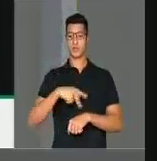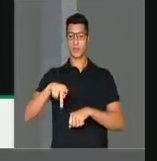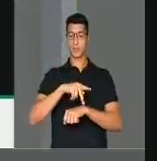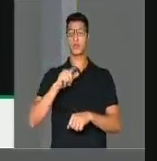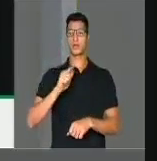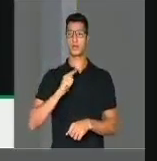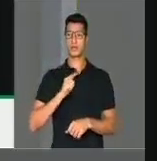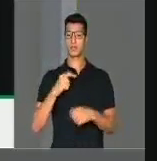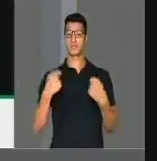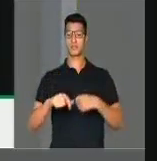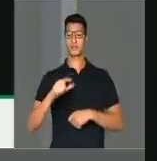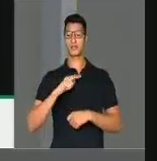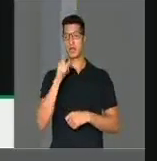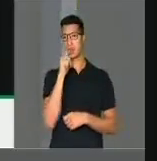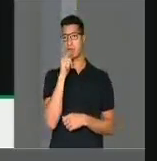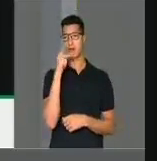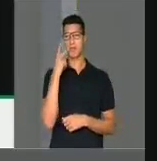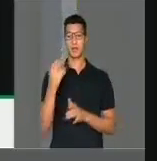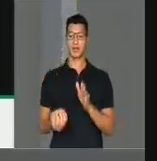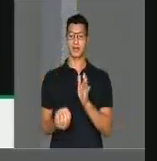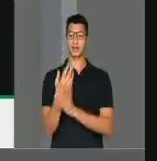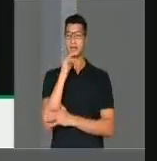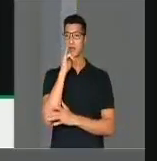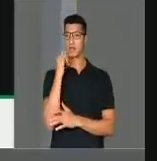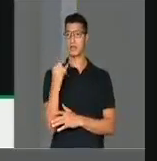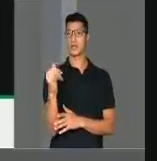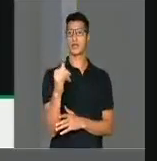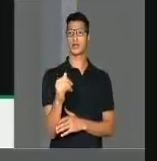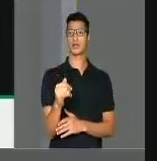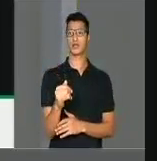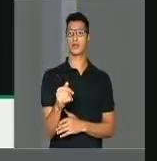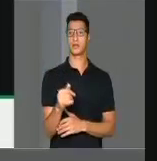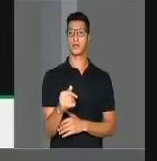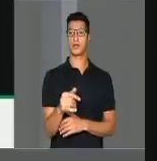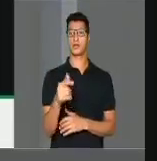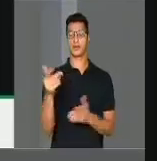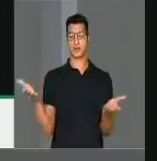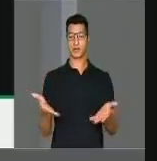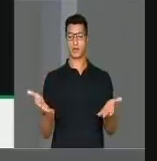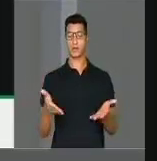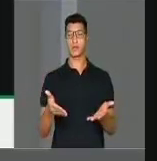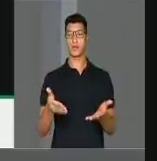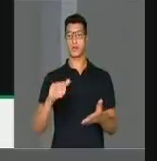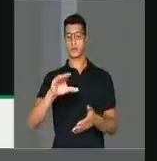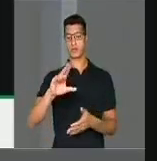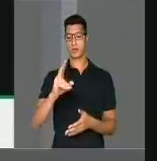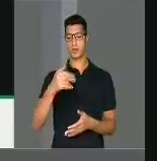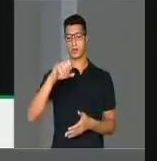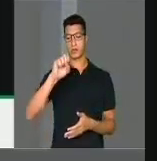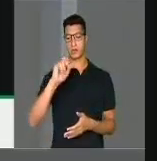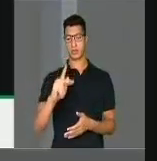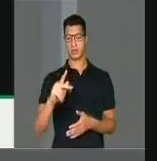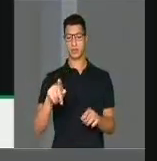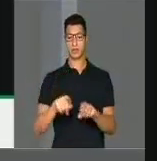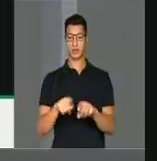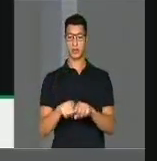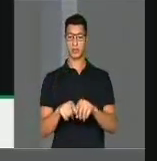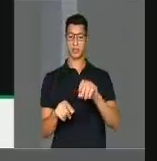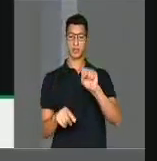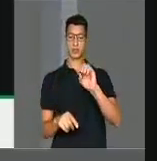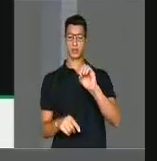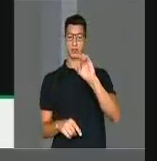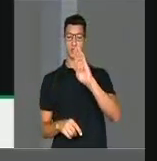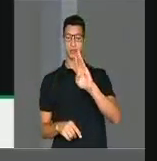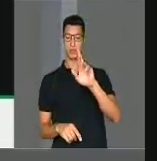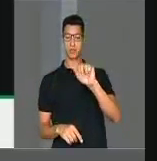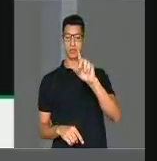nosso país ter necessidade de água para gerar energia, e hoje, tanto a Chesf como lá em Paulo Afonso